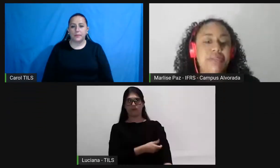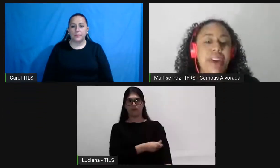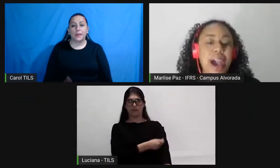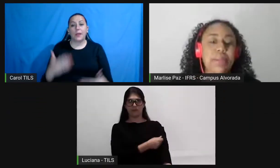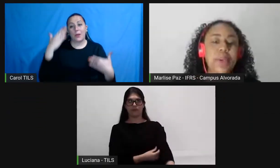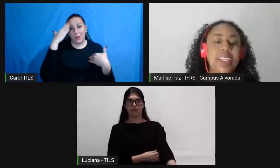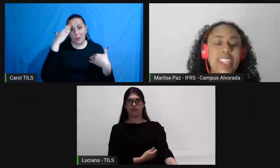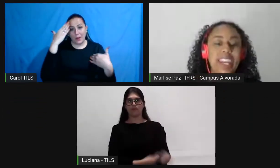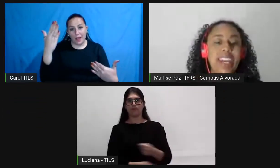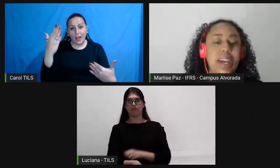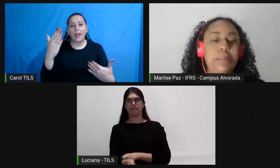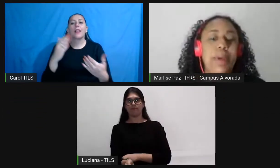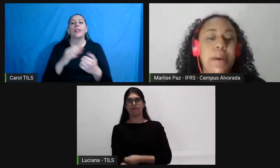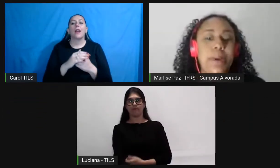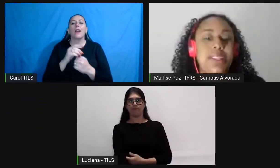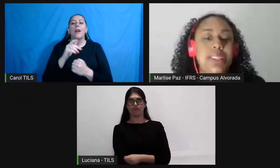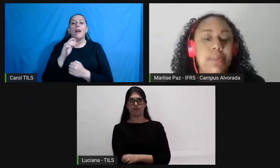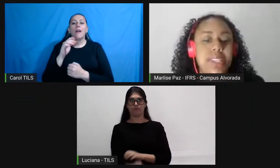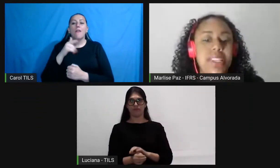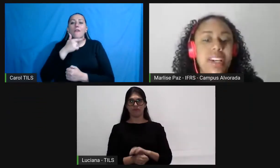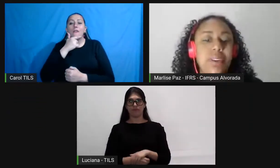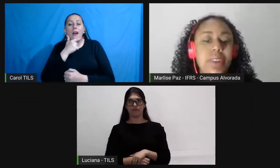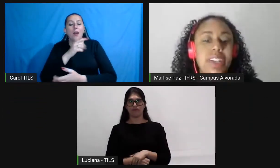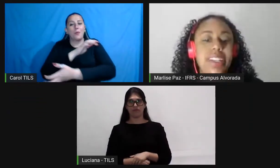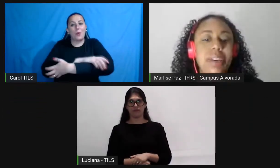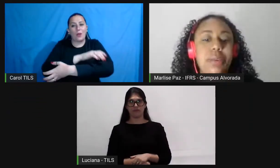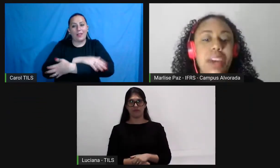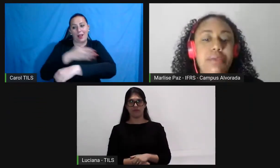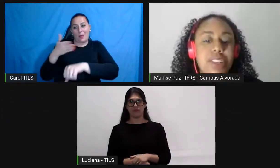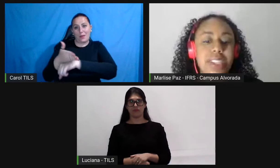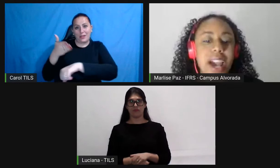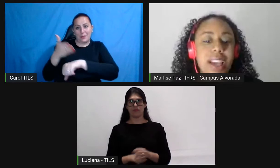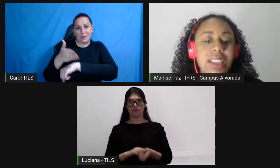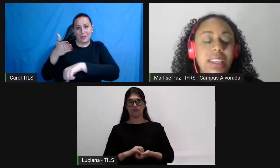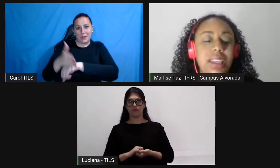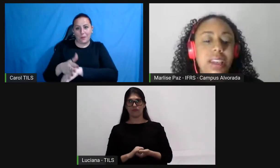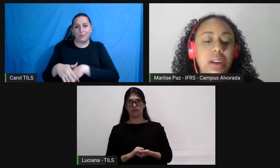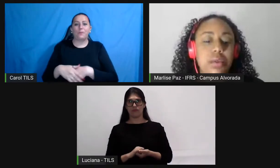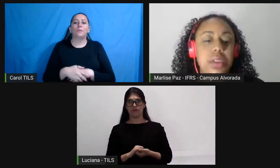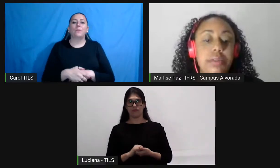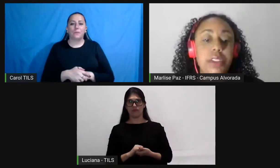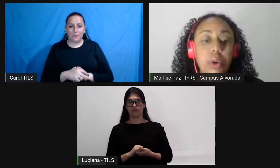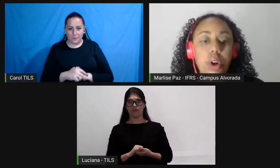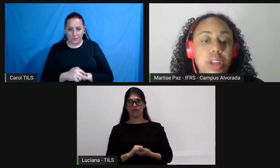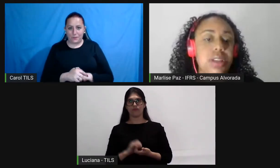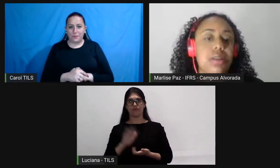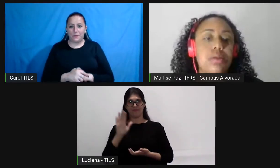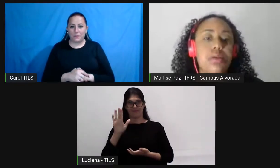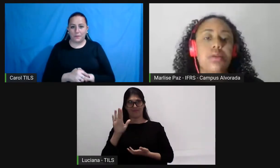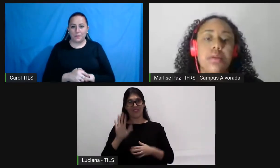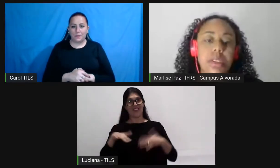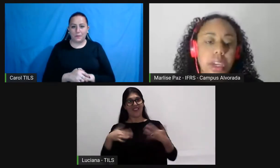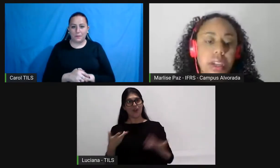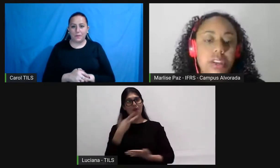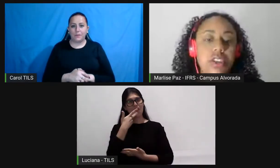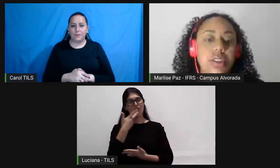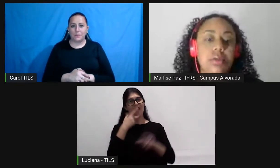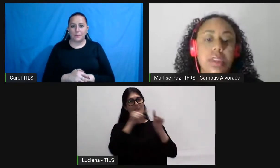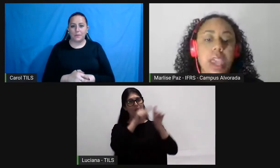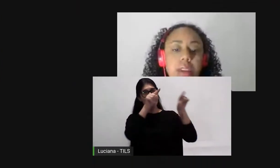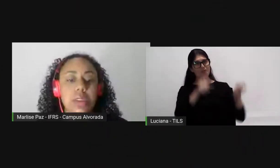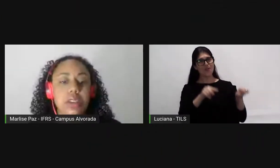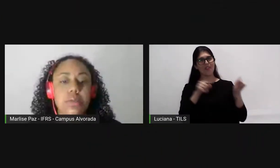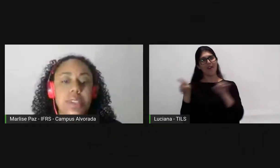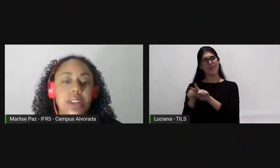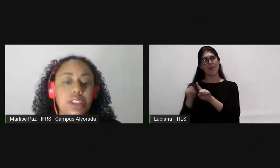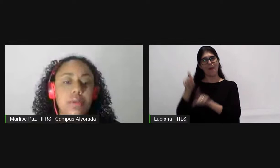Obrigada, Fábio e André, pela participação. Então, reforçar que os servidores, os docentes e